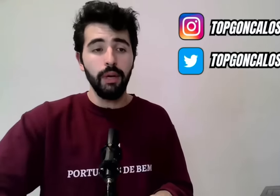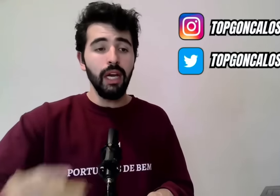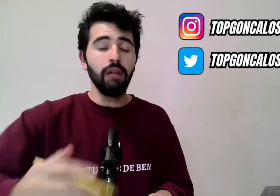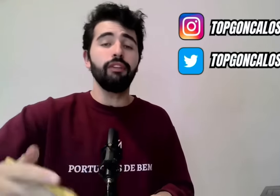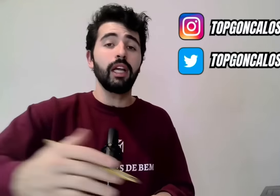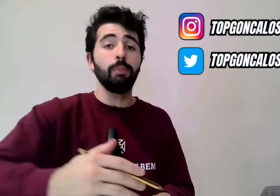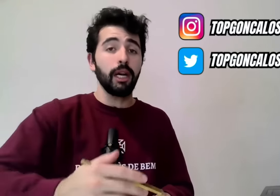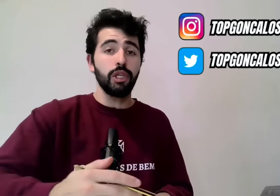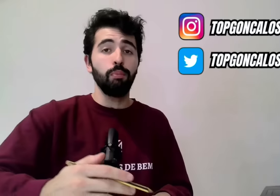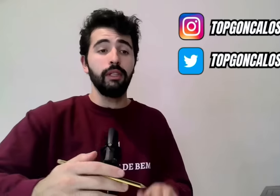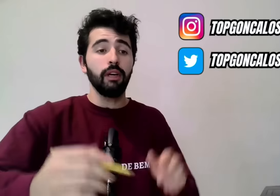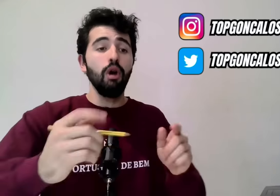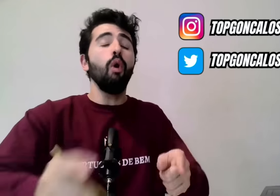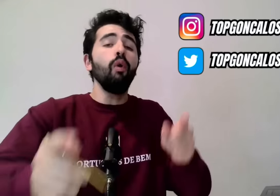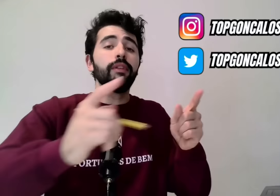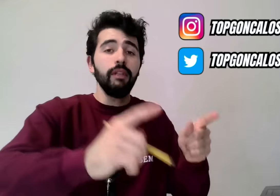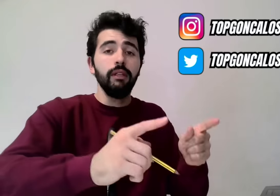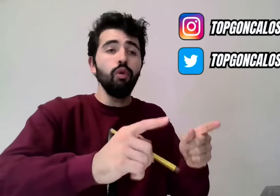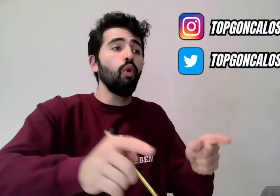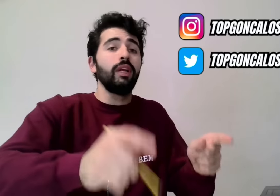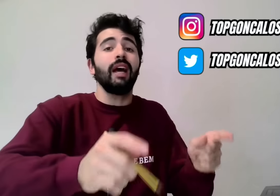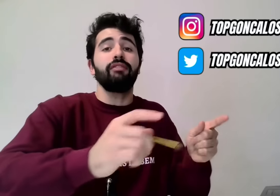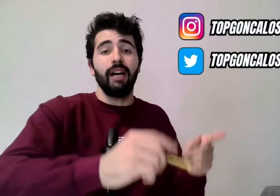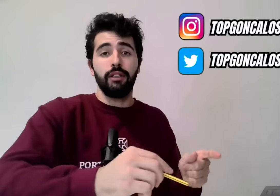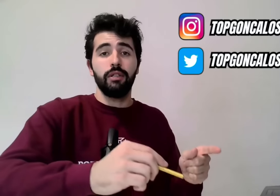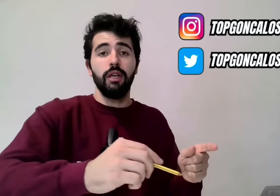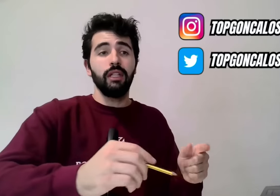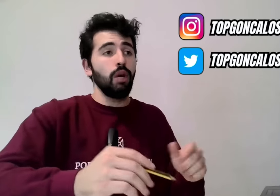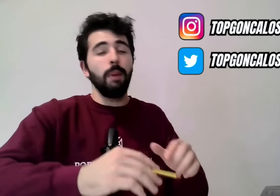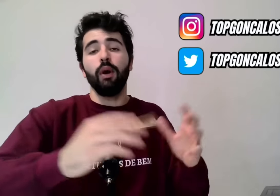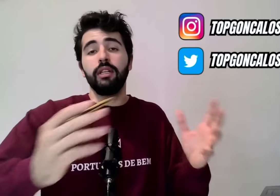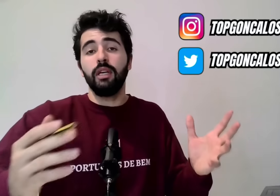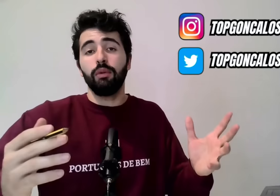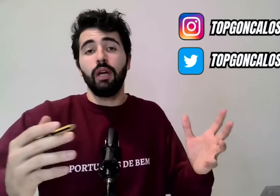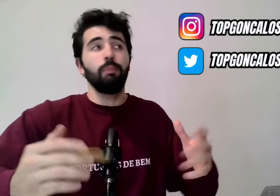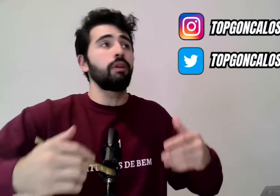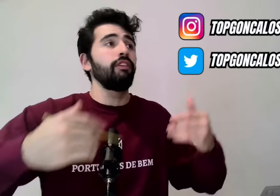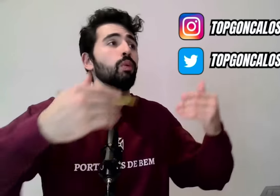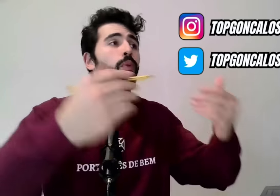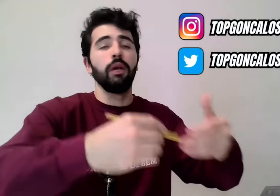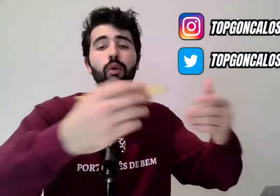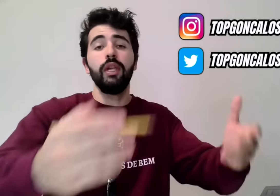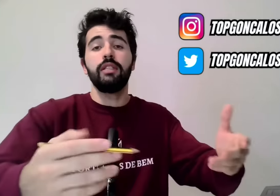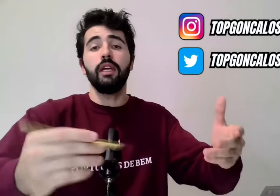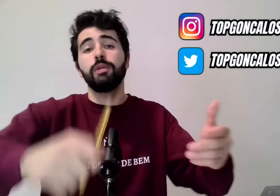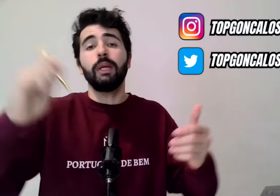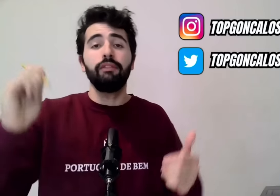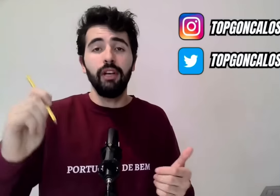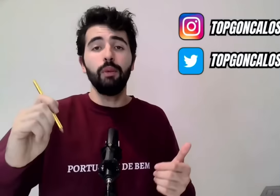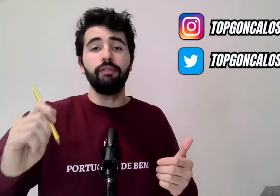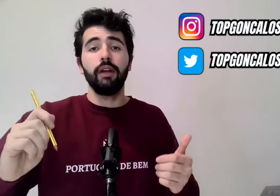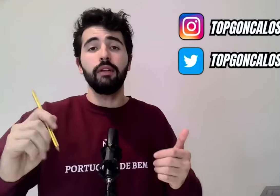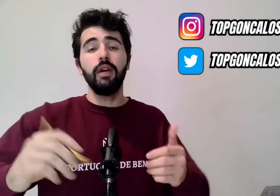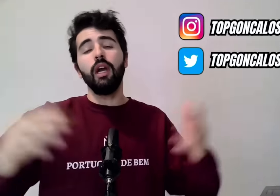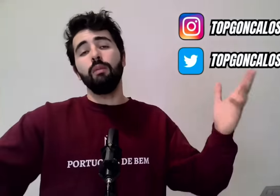questão e levar aquilo para a questão política onde o Rui Tavares tem uma hipocrisia brutal porque defende o público com unhas e dentes mas mete a